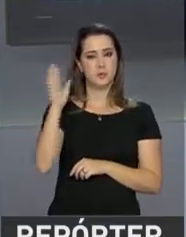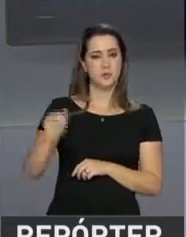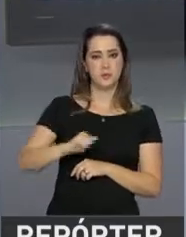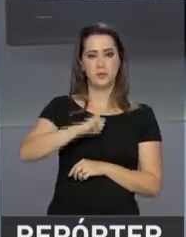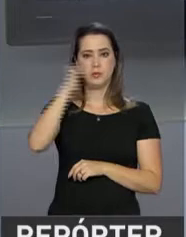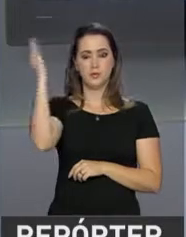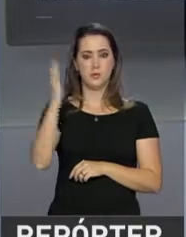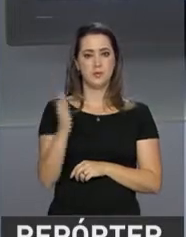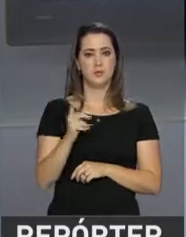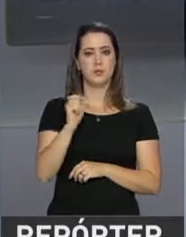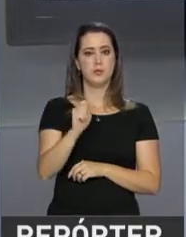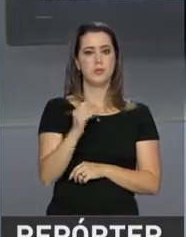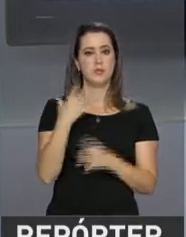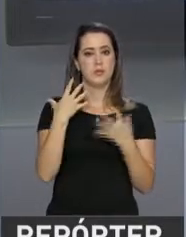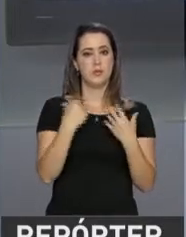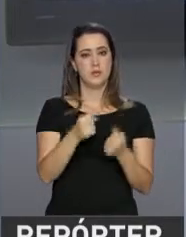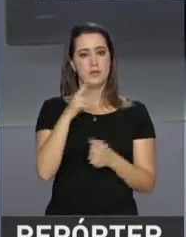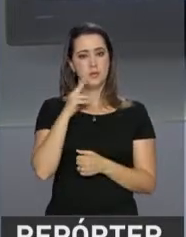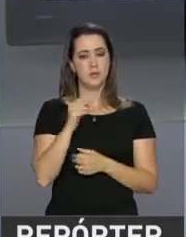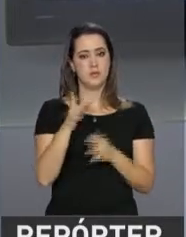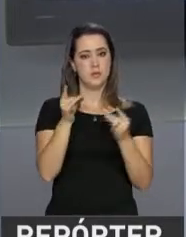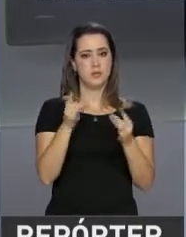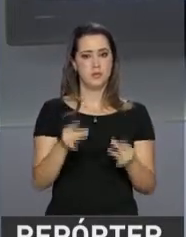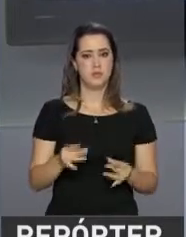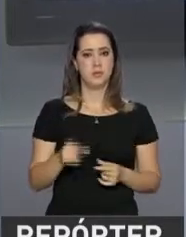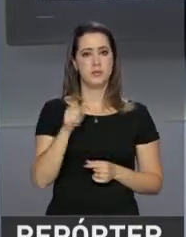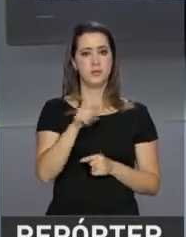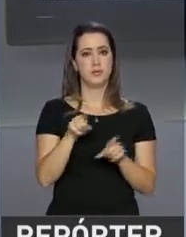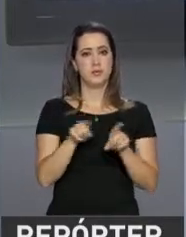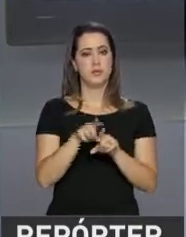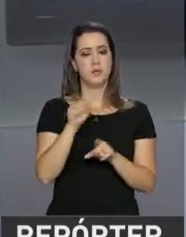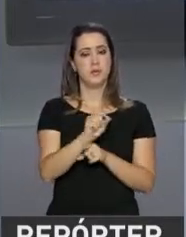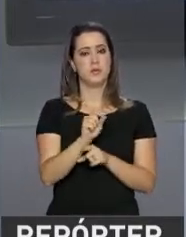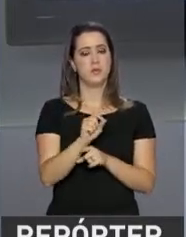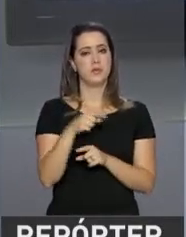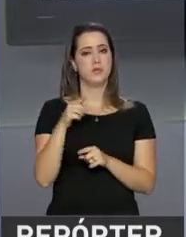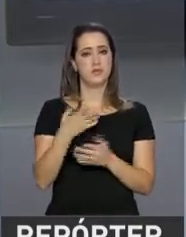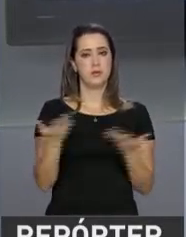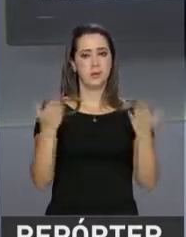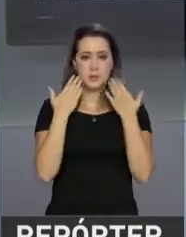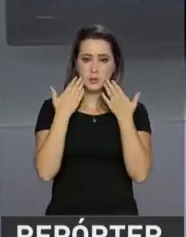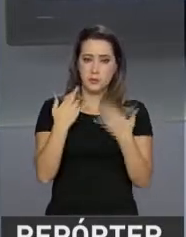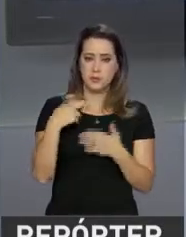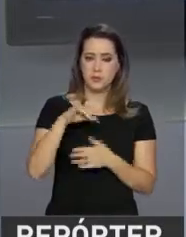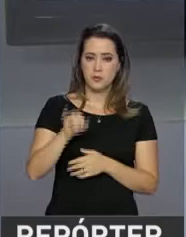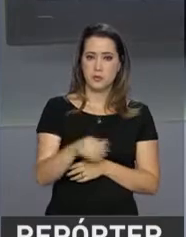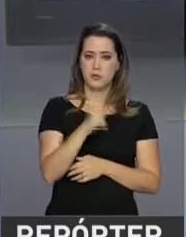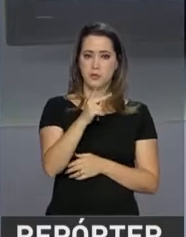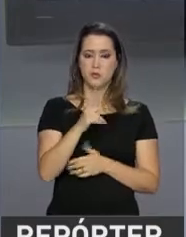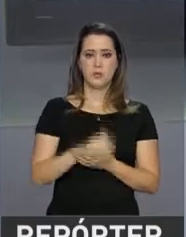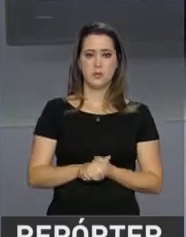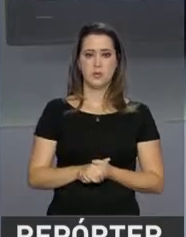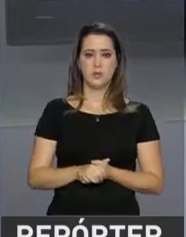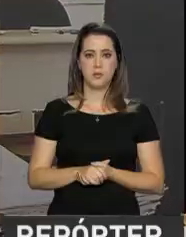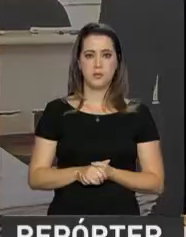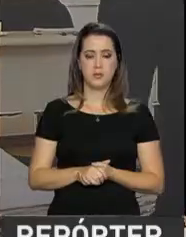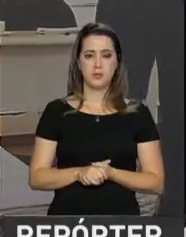cultura brasileiras no exterior. Vamos saber mais sobre esses profissionais na reportagem de João Pedro Neto.